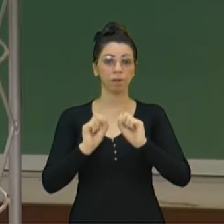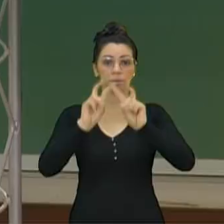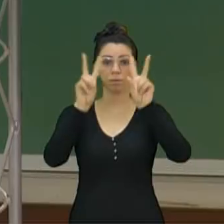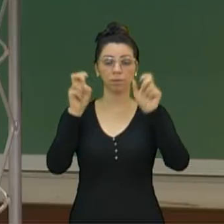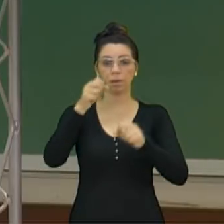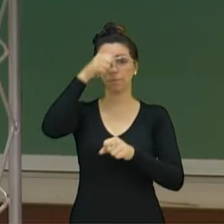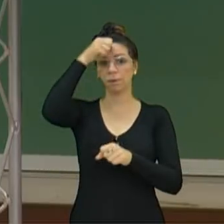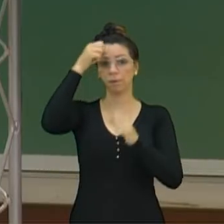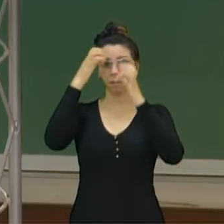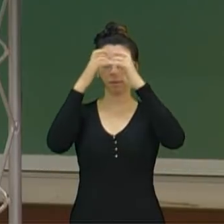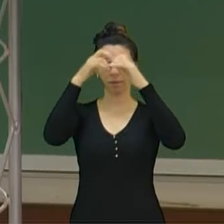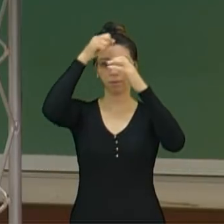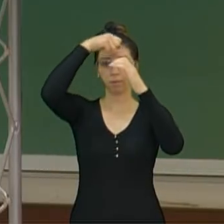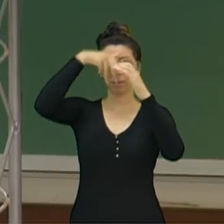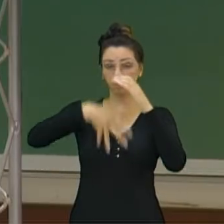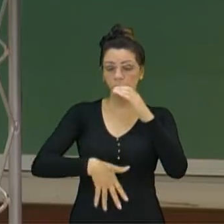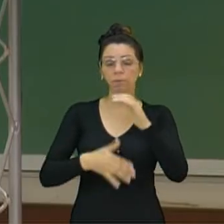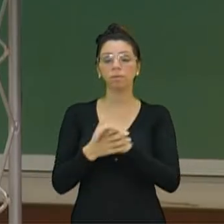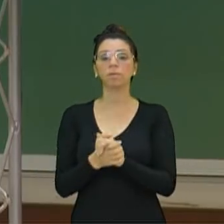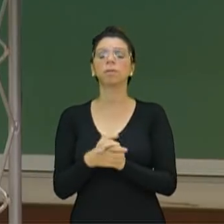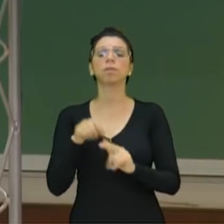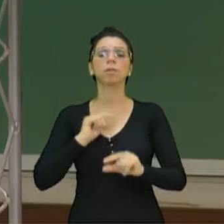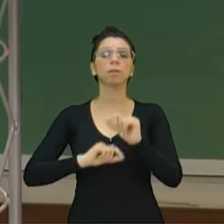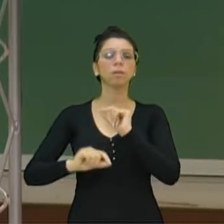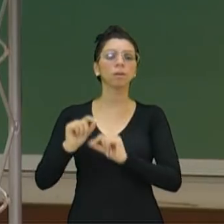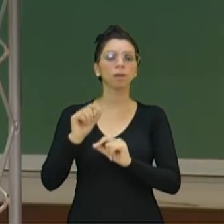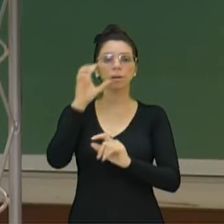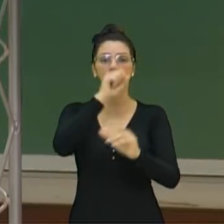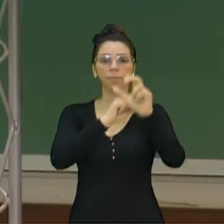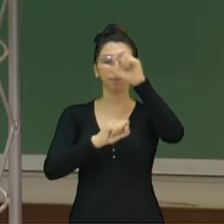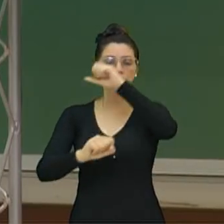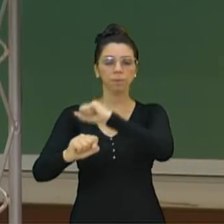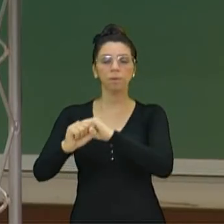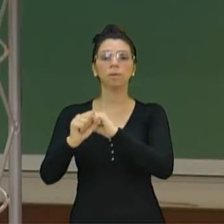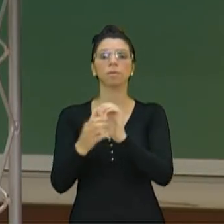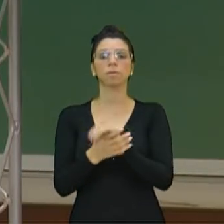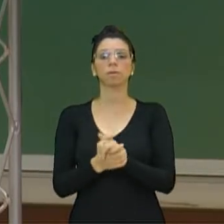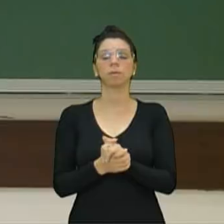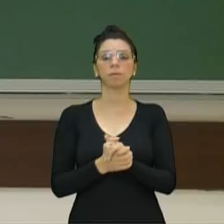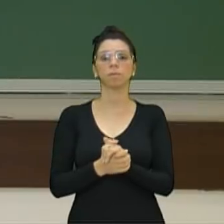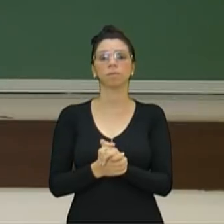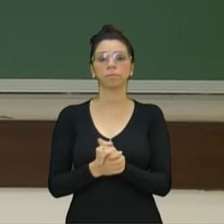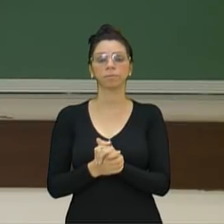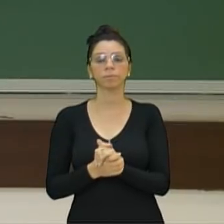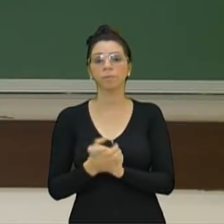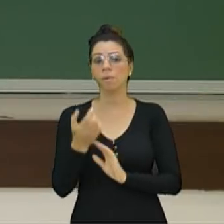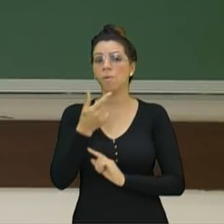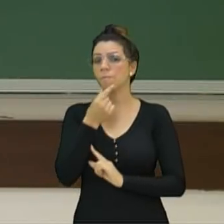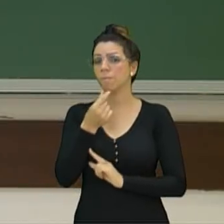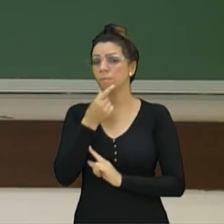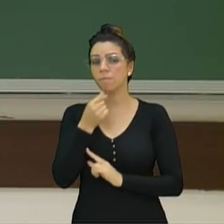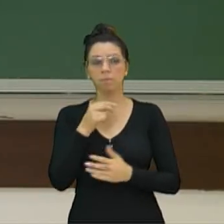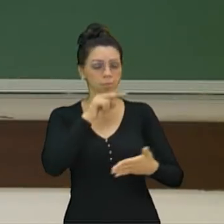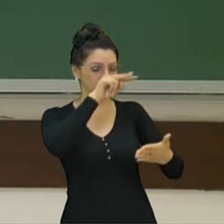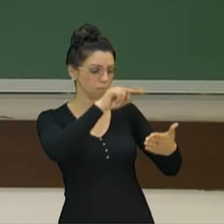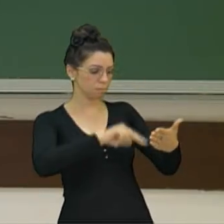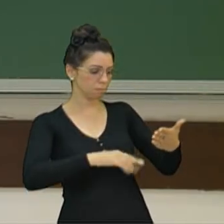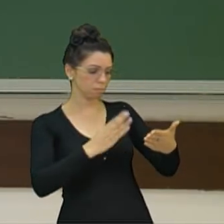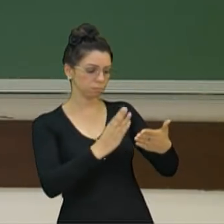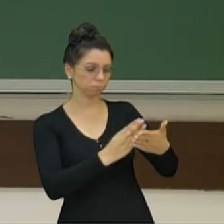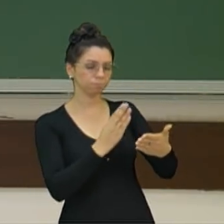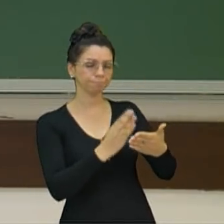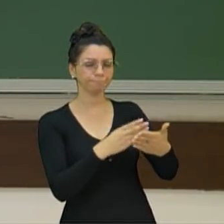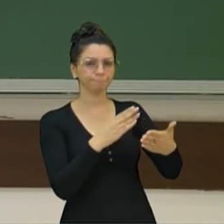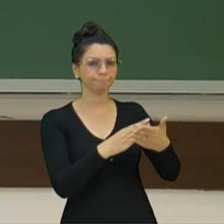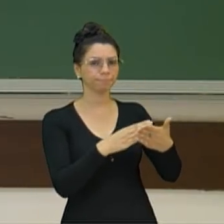nós aprendemos lá numa aula onde eu mostrei uma situação que um menino estava lendo um livro e muitas questões do ambiente interferiam